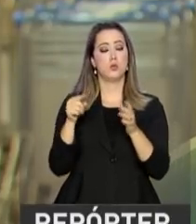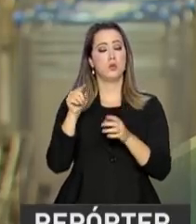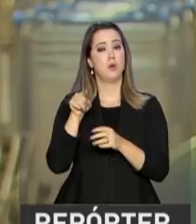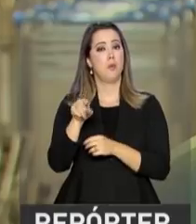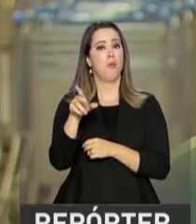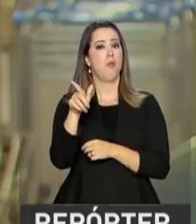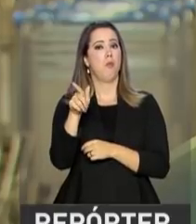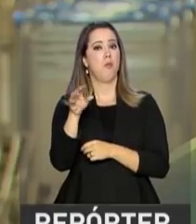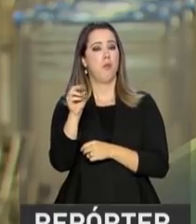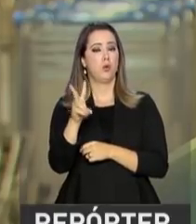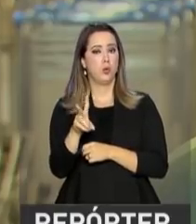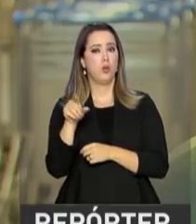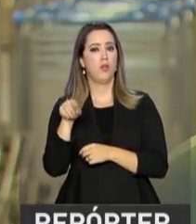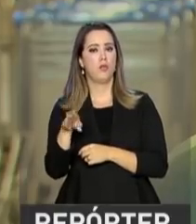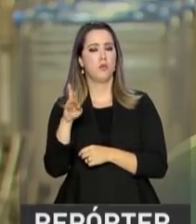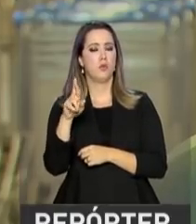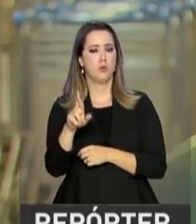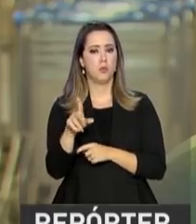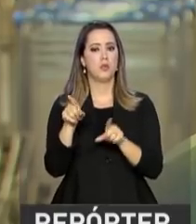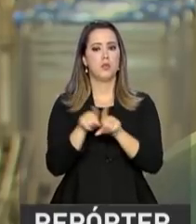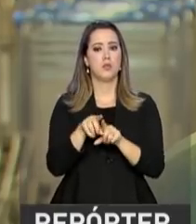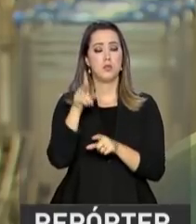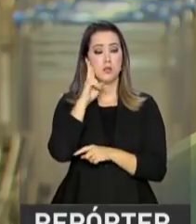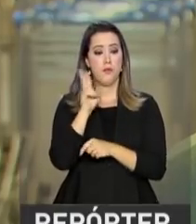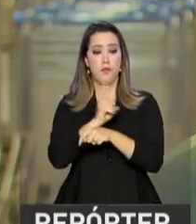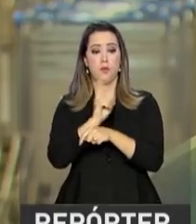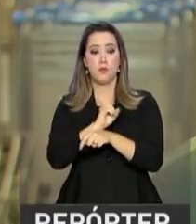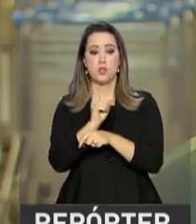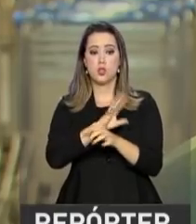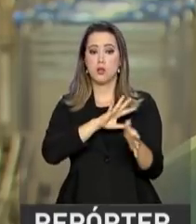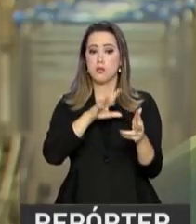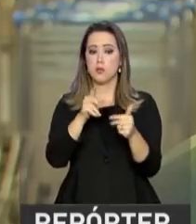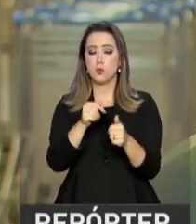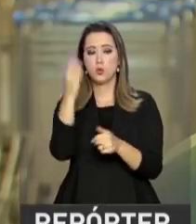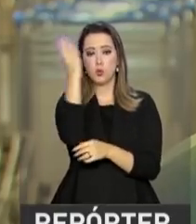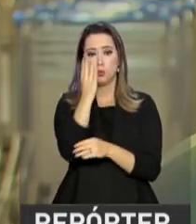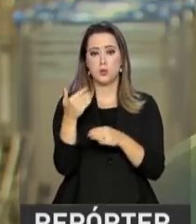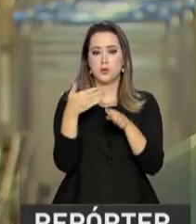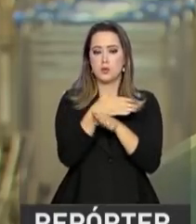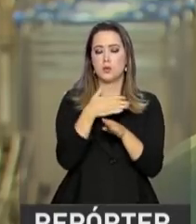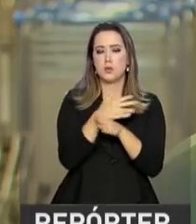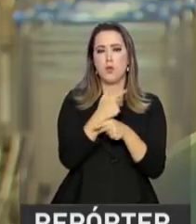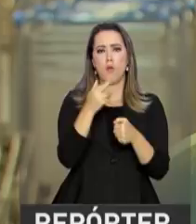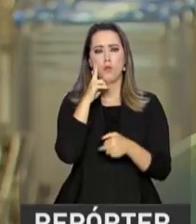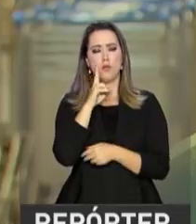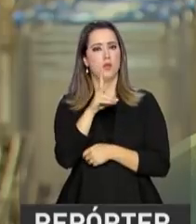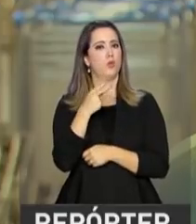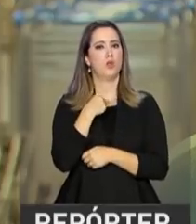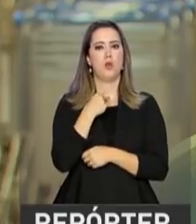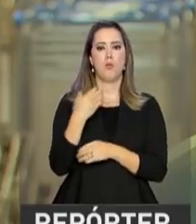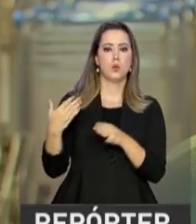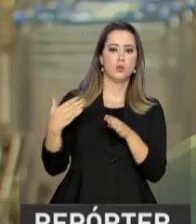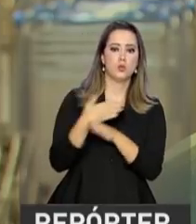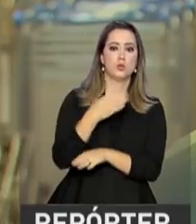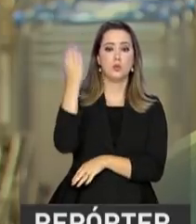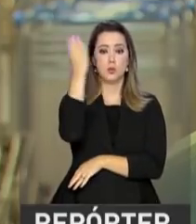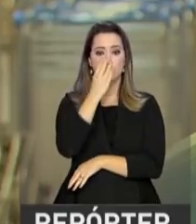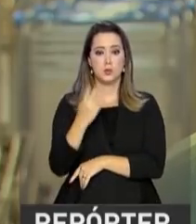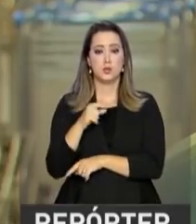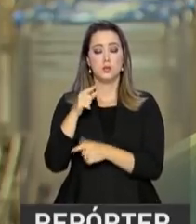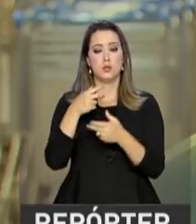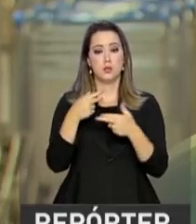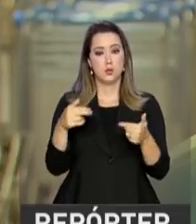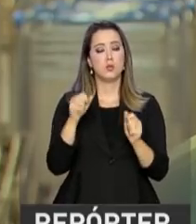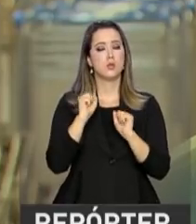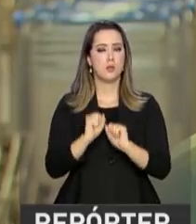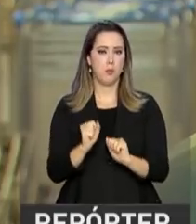www.agricultura.gov.br. Na aba Vigilância Agropecuária Internacional, lá ele vai encontrar toda a lista de produtos que não pode entrar no Brasil, aqueles